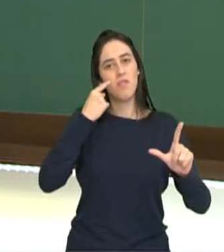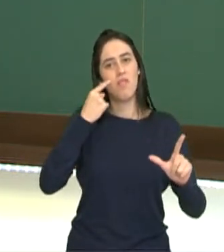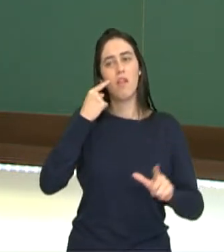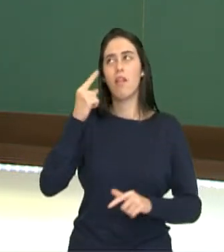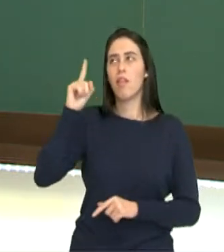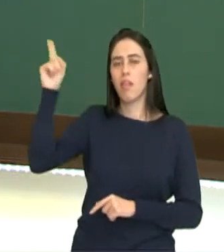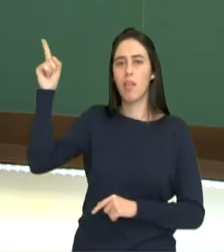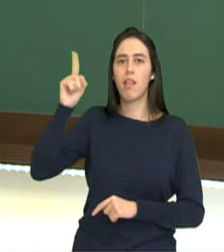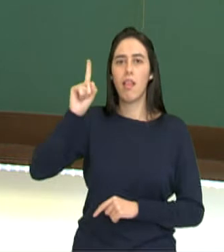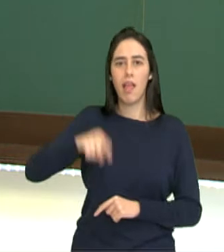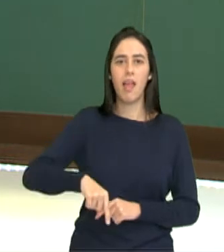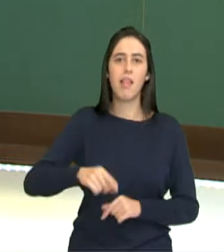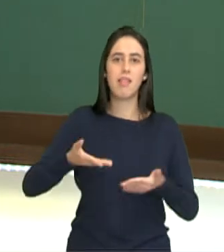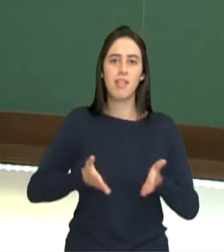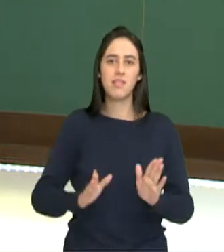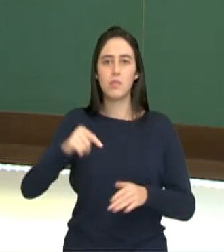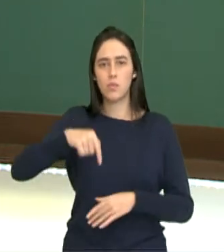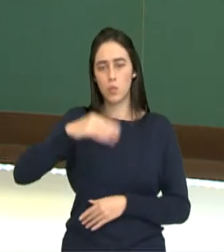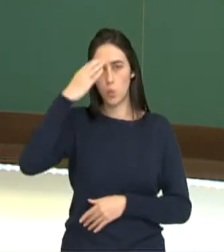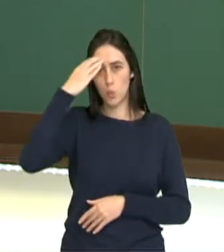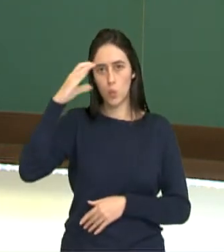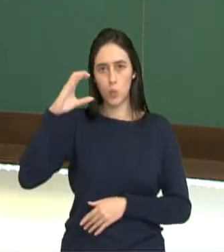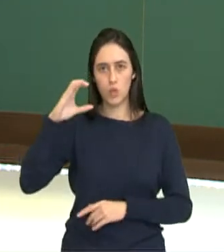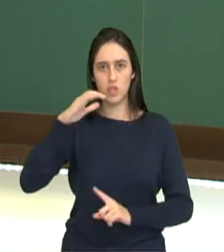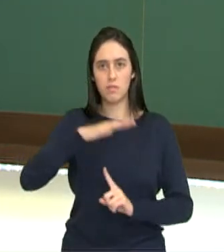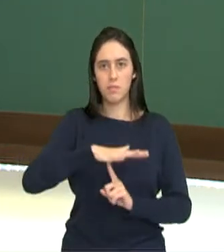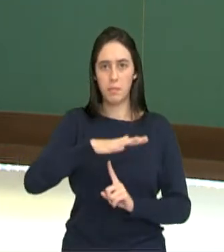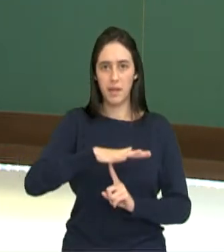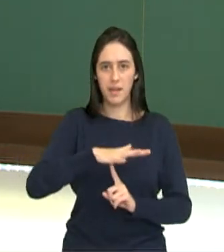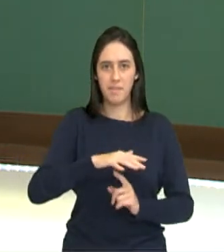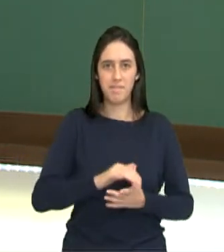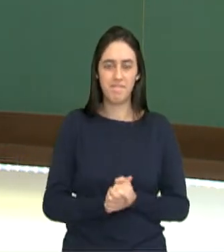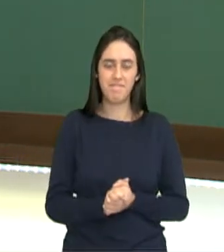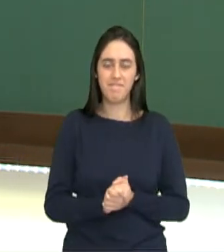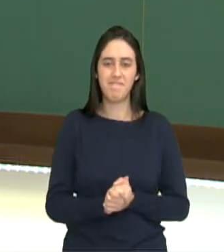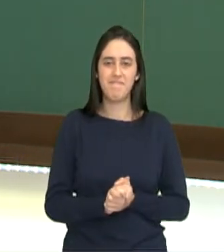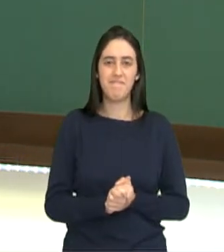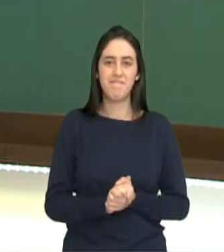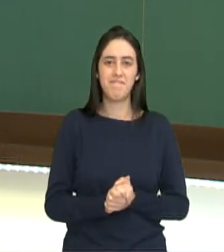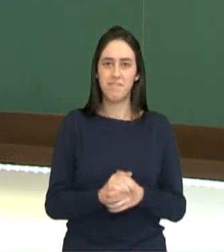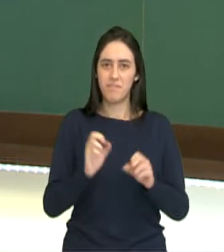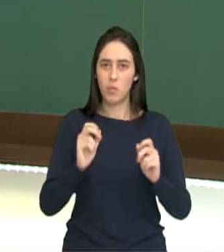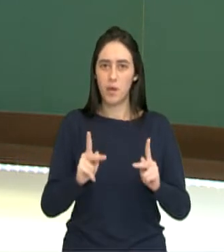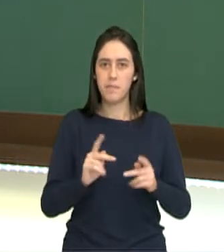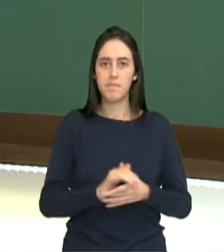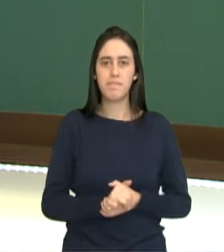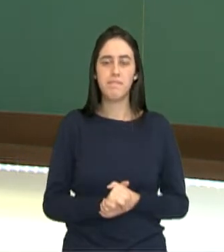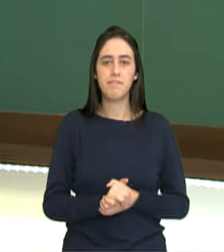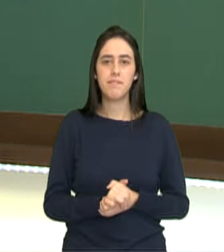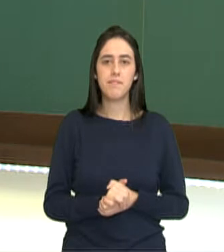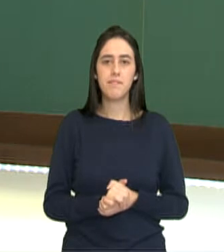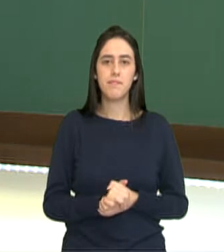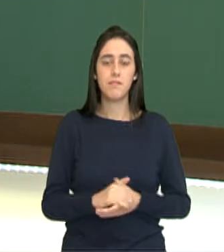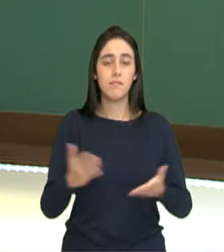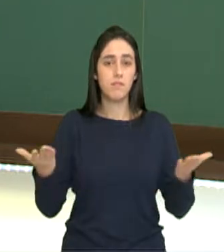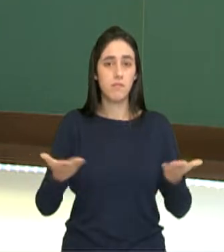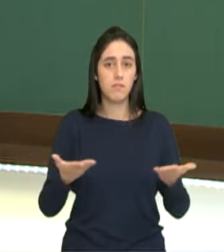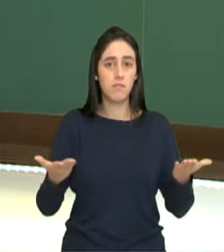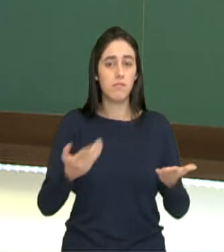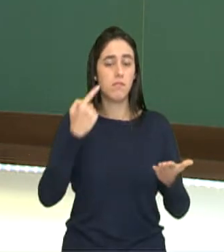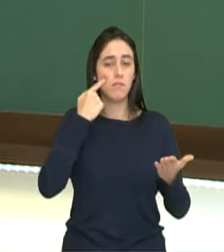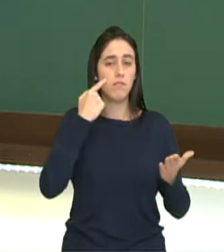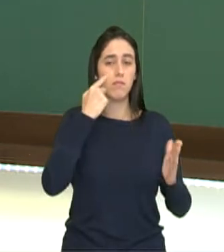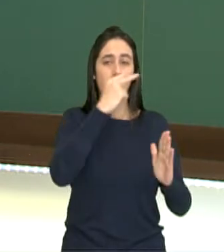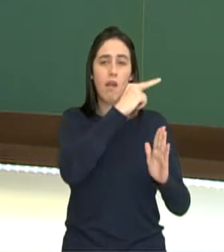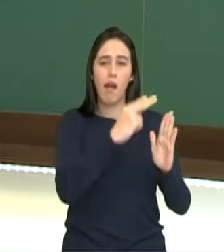from Curitiba. Né? Então ele é um pintor aí da capital do estado do Paraná, de Curitiba. Tá ok? Gente, então agora a gente vai fazer uma